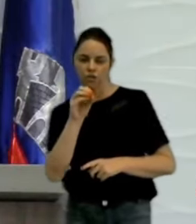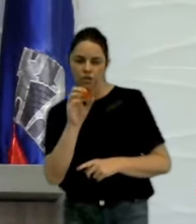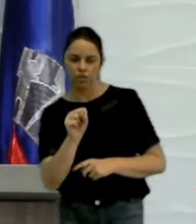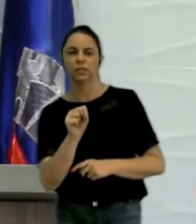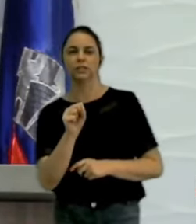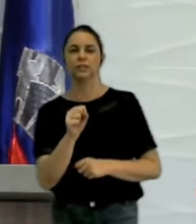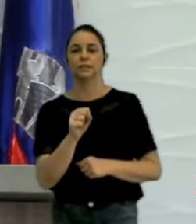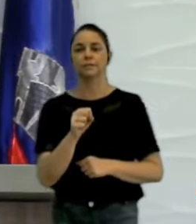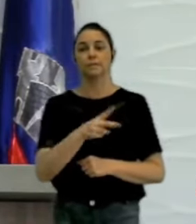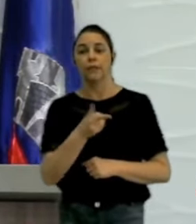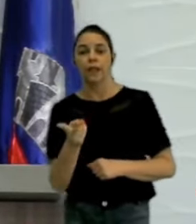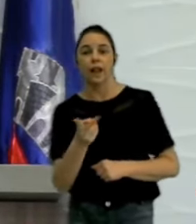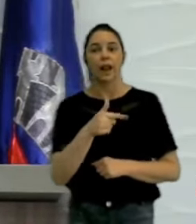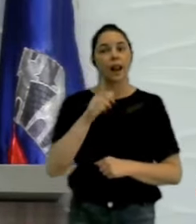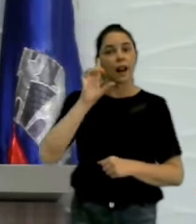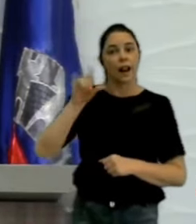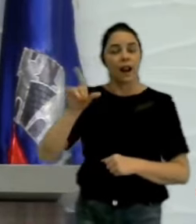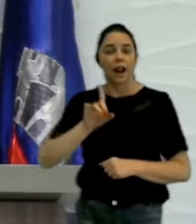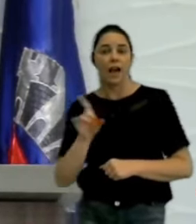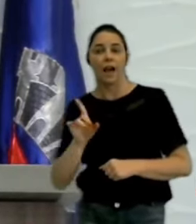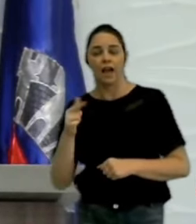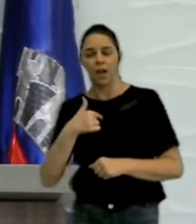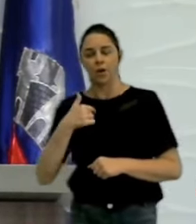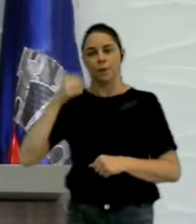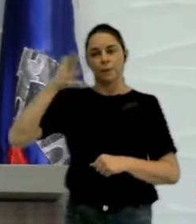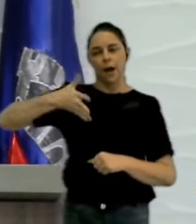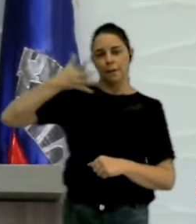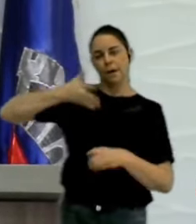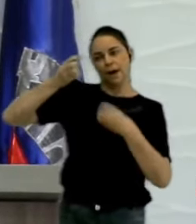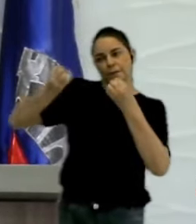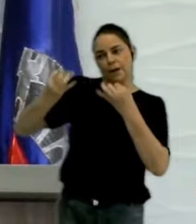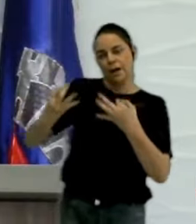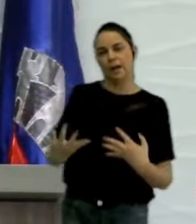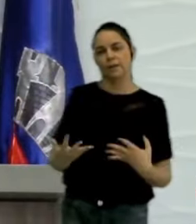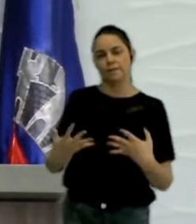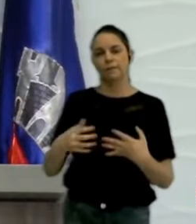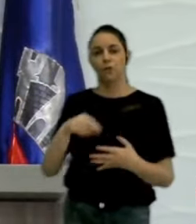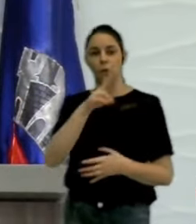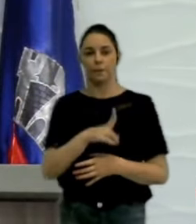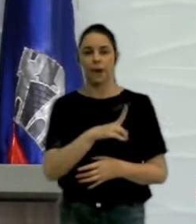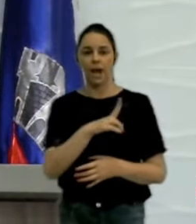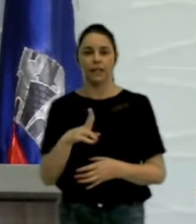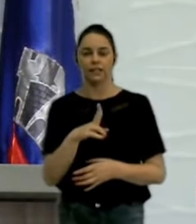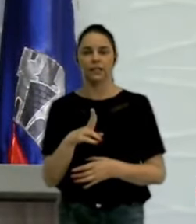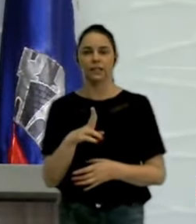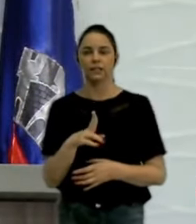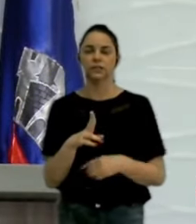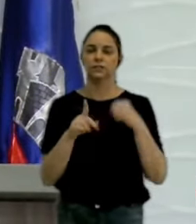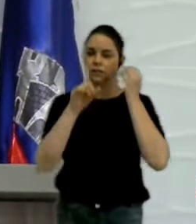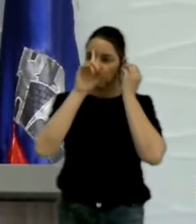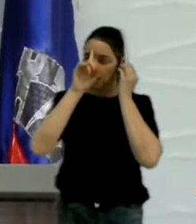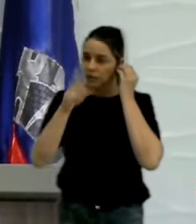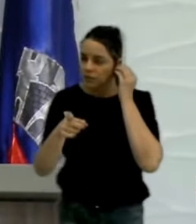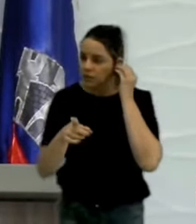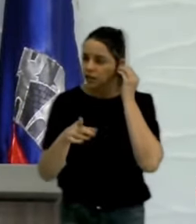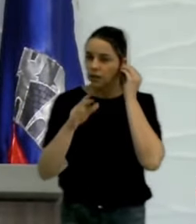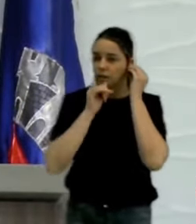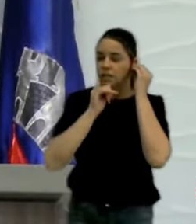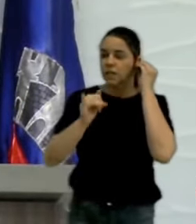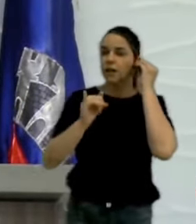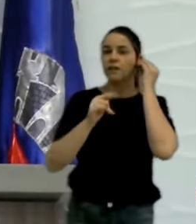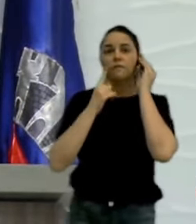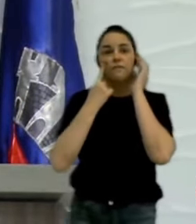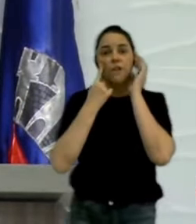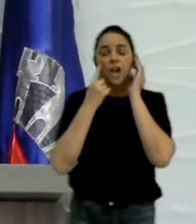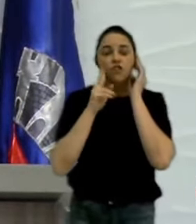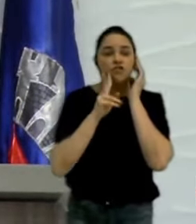Então, naquele discurso que eu fiz lá, colega Pachequim, o padre direcionou e disse: vejo no